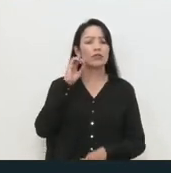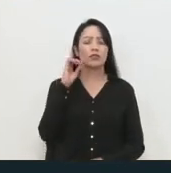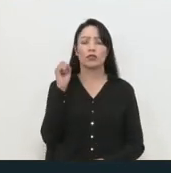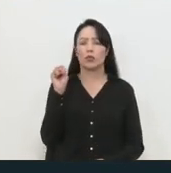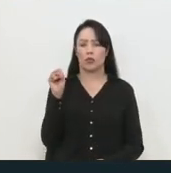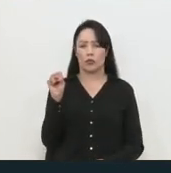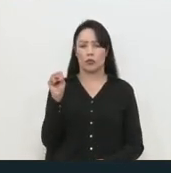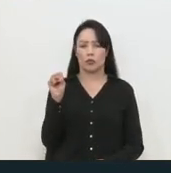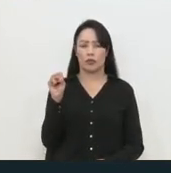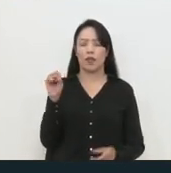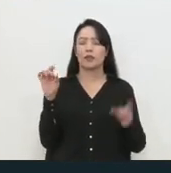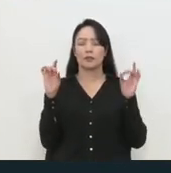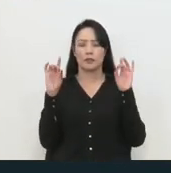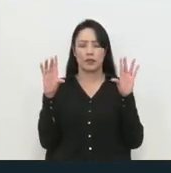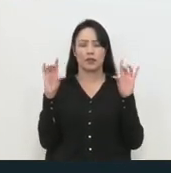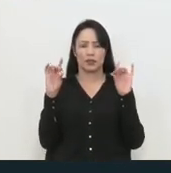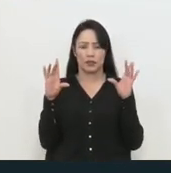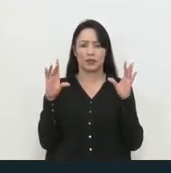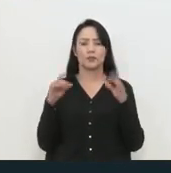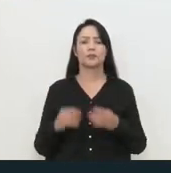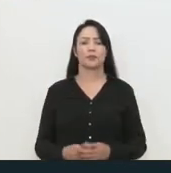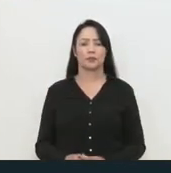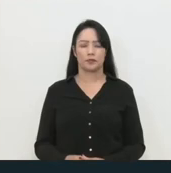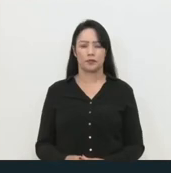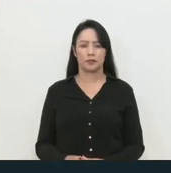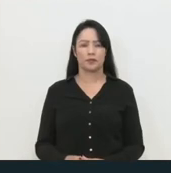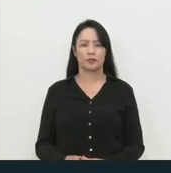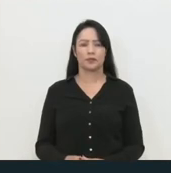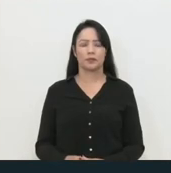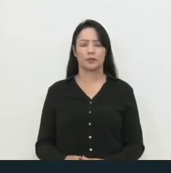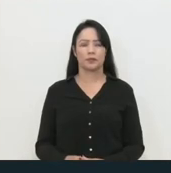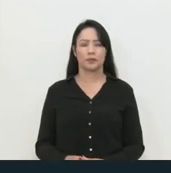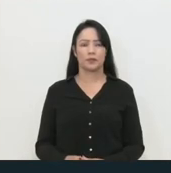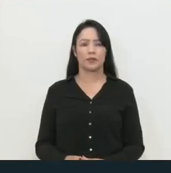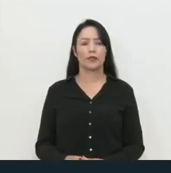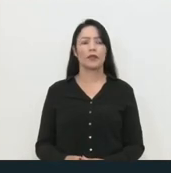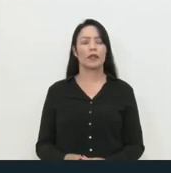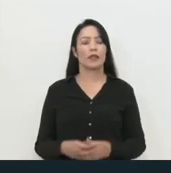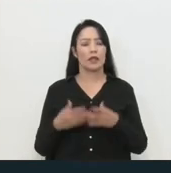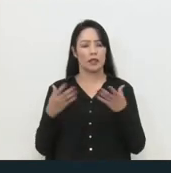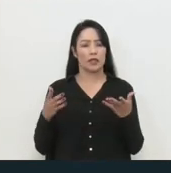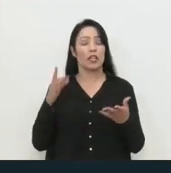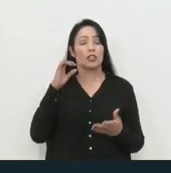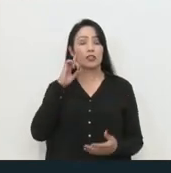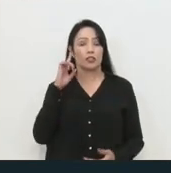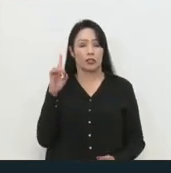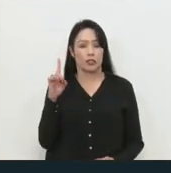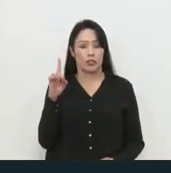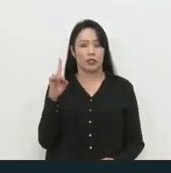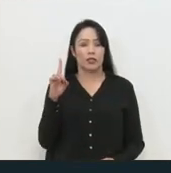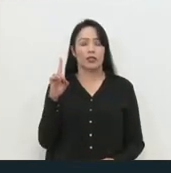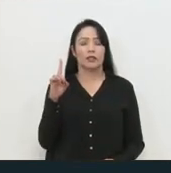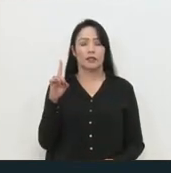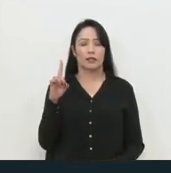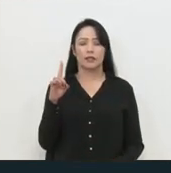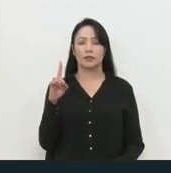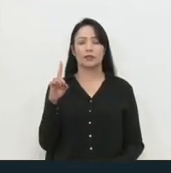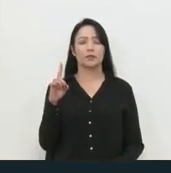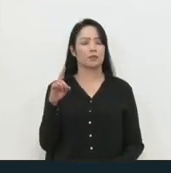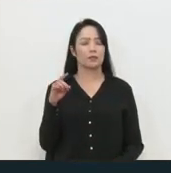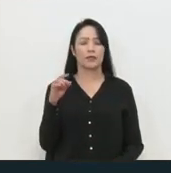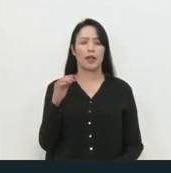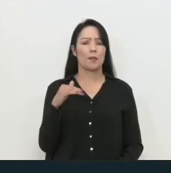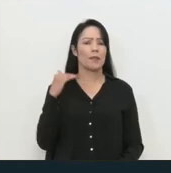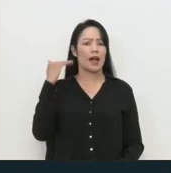um dia especial que é o dia internacional das mulheres então esse dia ele está acima é